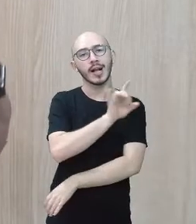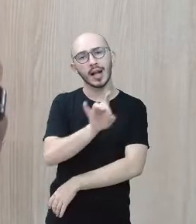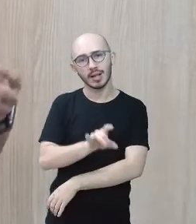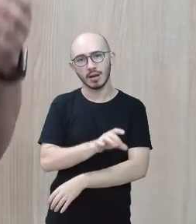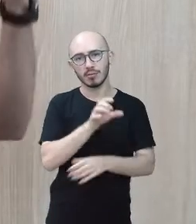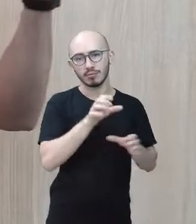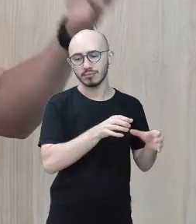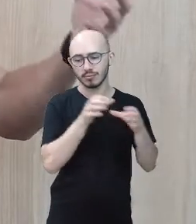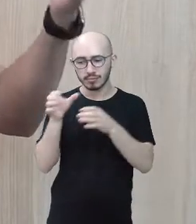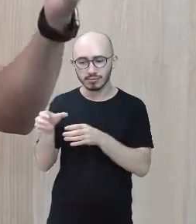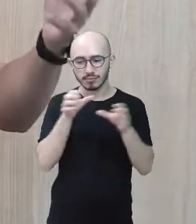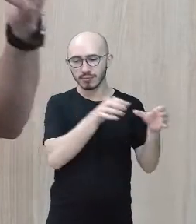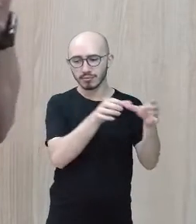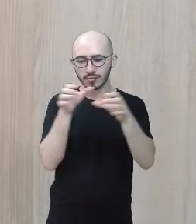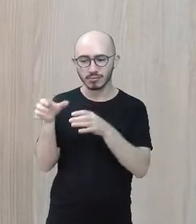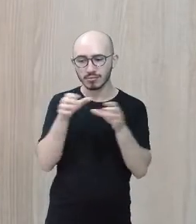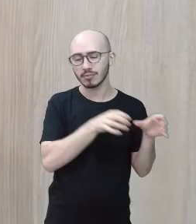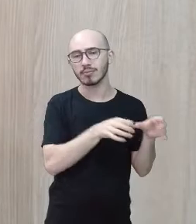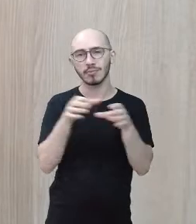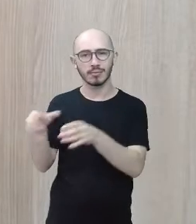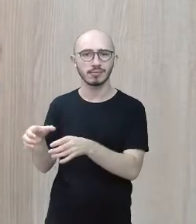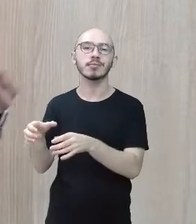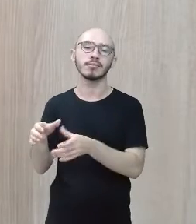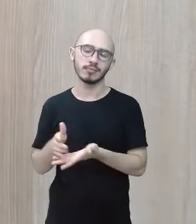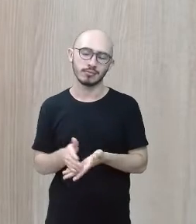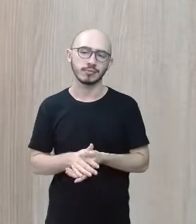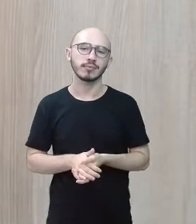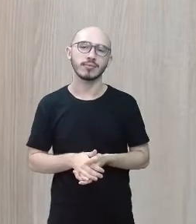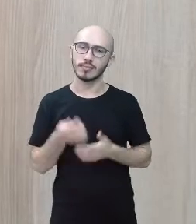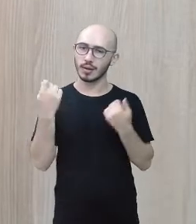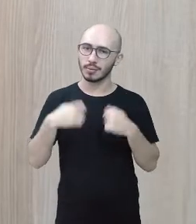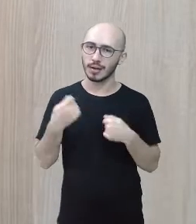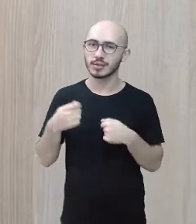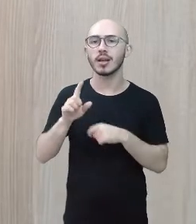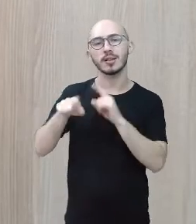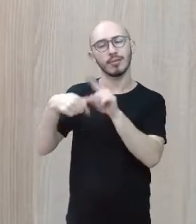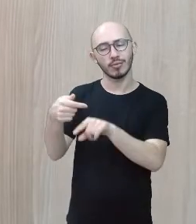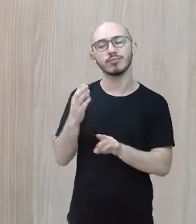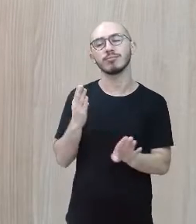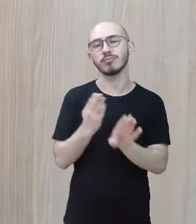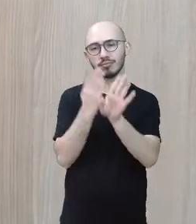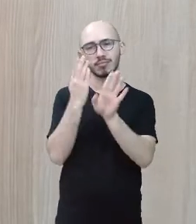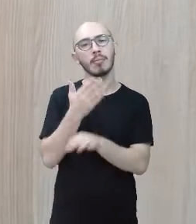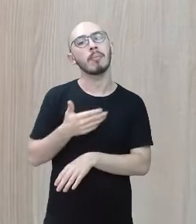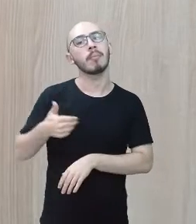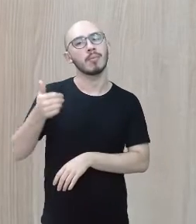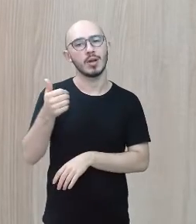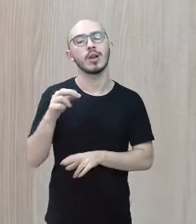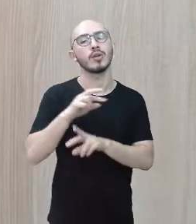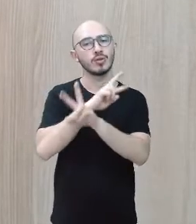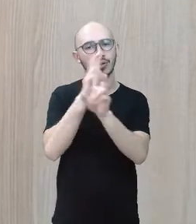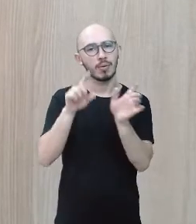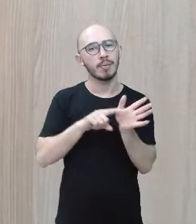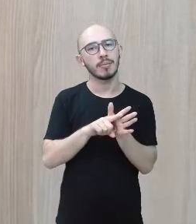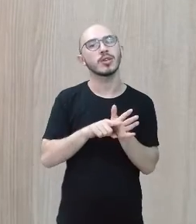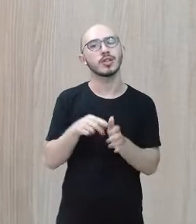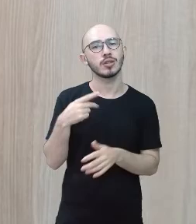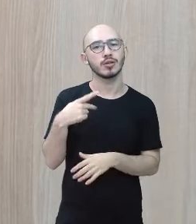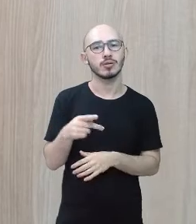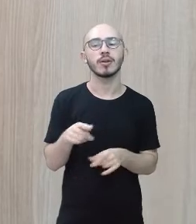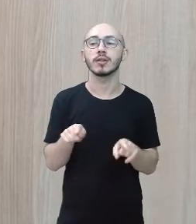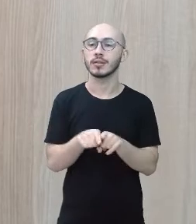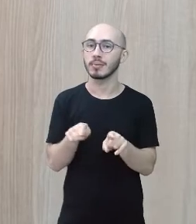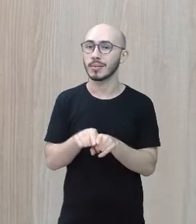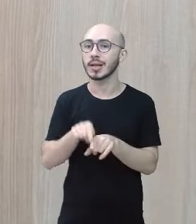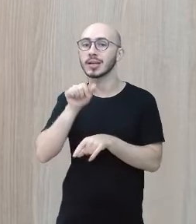amostra de cada sala, certo? E aí você vai ter um resultado melhor em relação à sua pesquisa. E quando